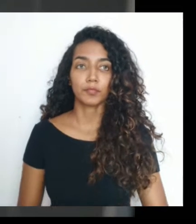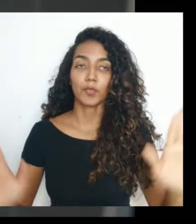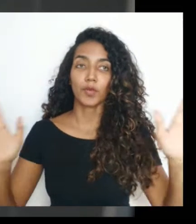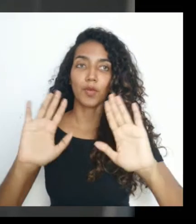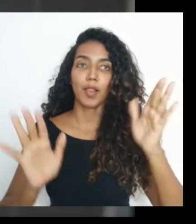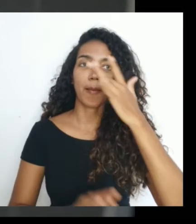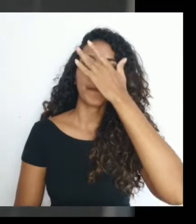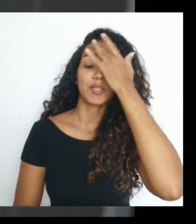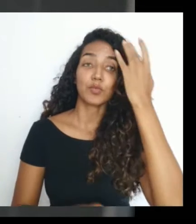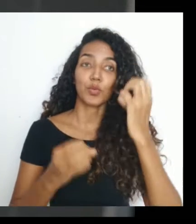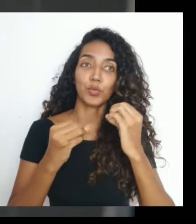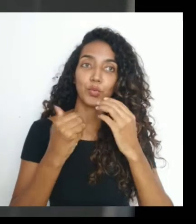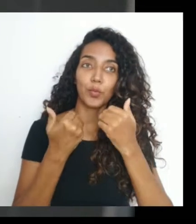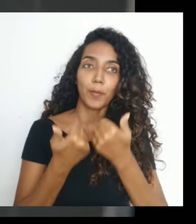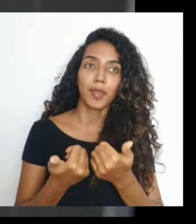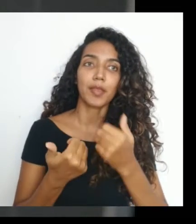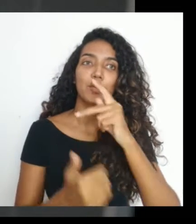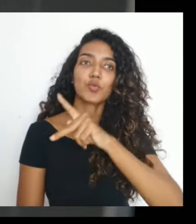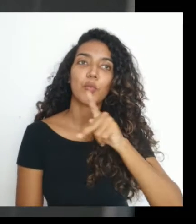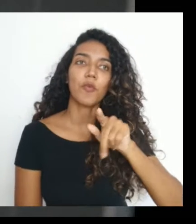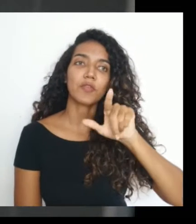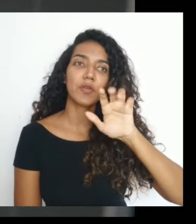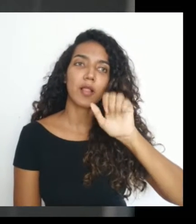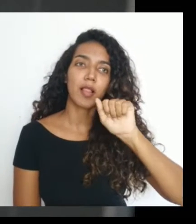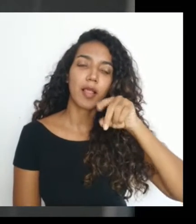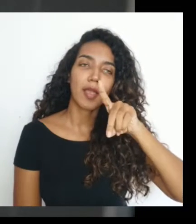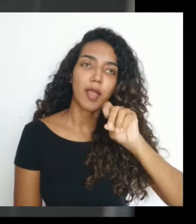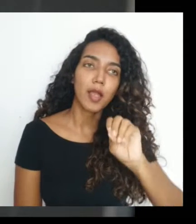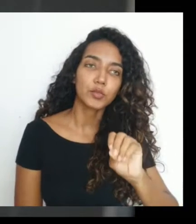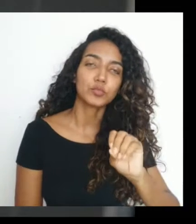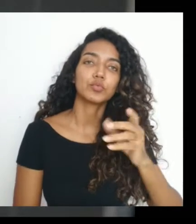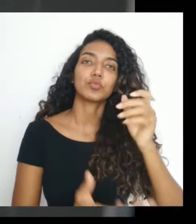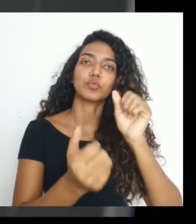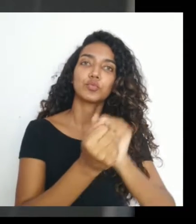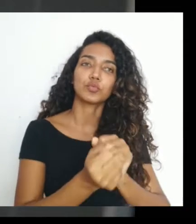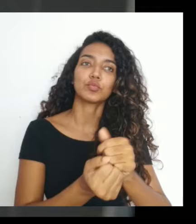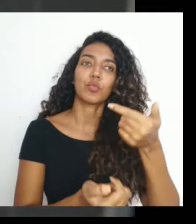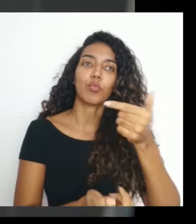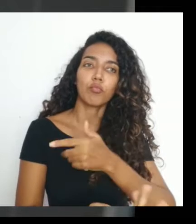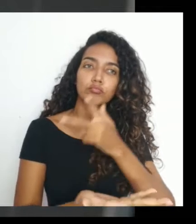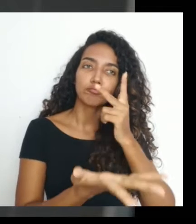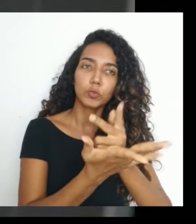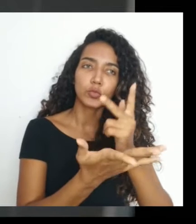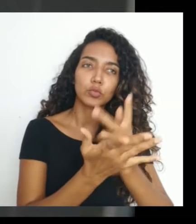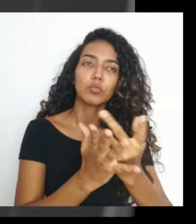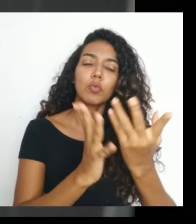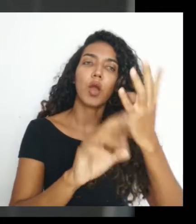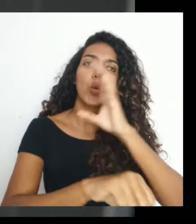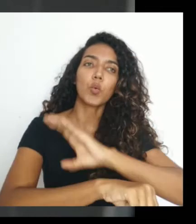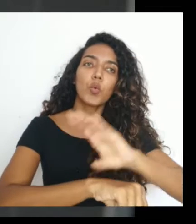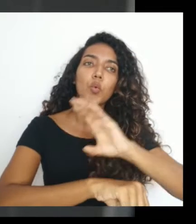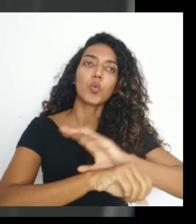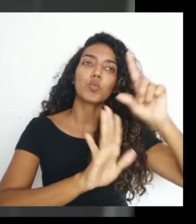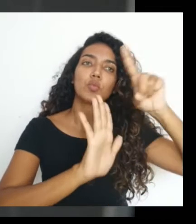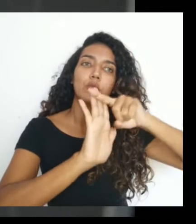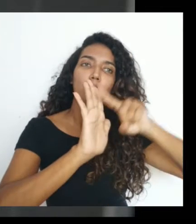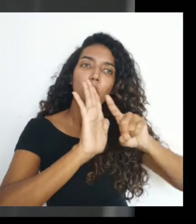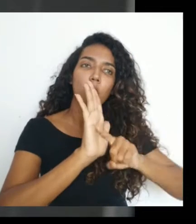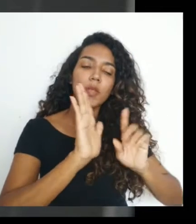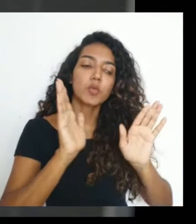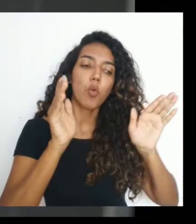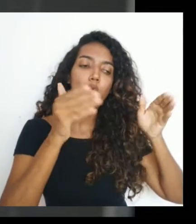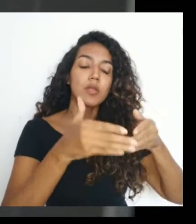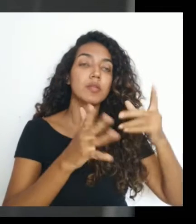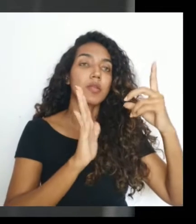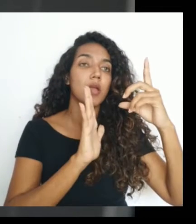Olá pessoal, tudo bem? Eu sou o professor Leandro, mais uma vez aí para a gente continuar com o nosso curso de Programação Orientada a Objetos com